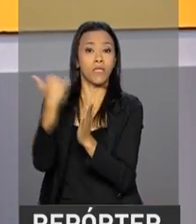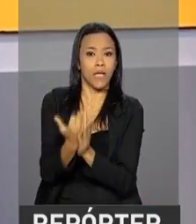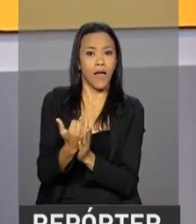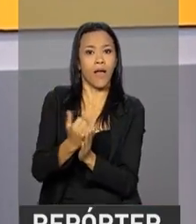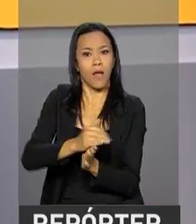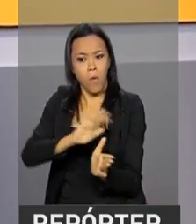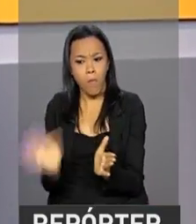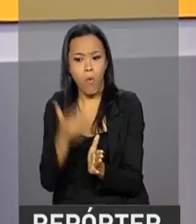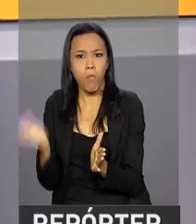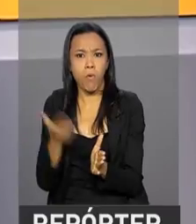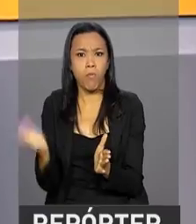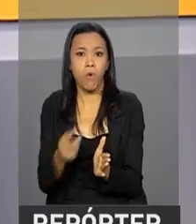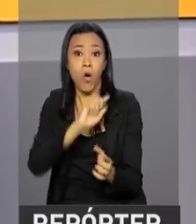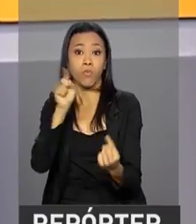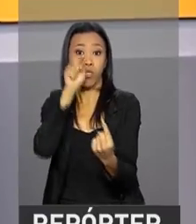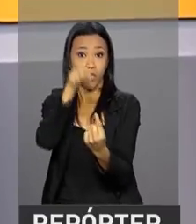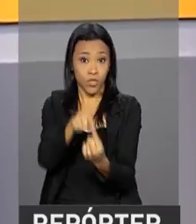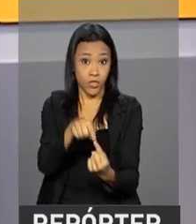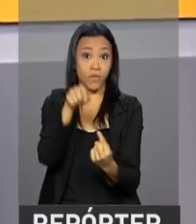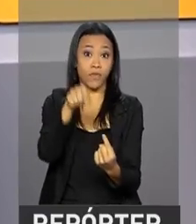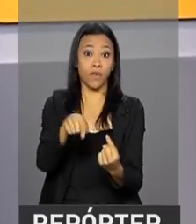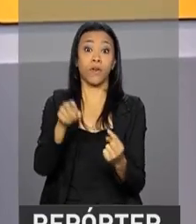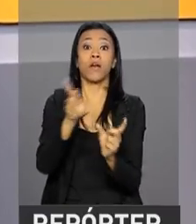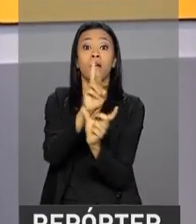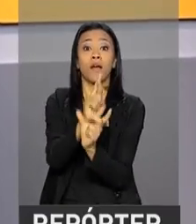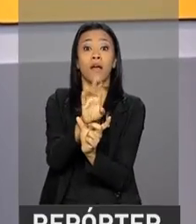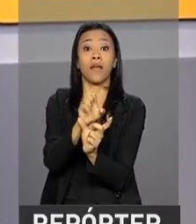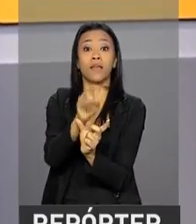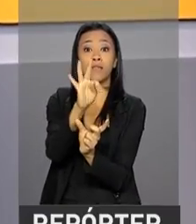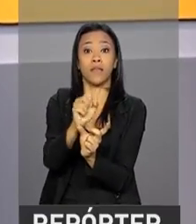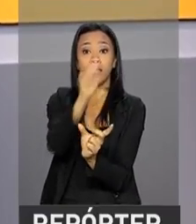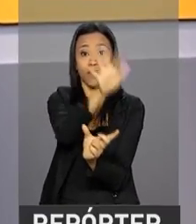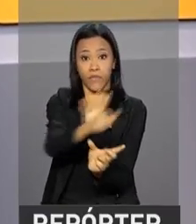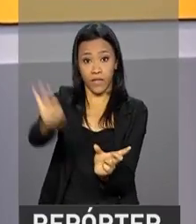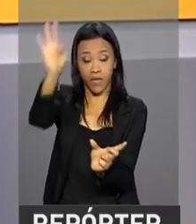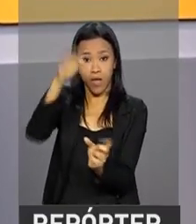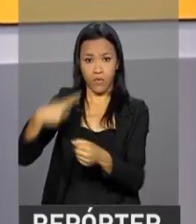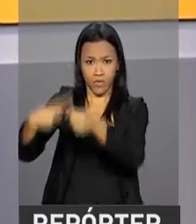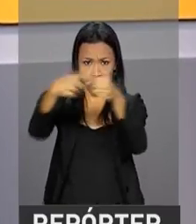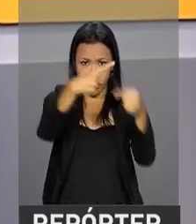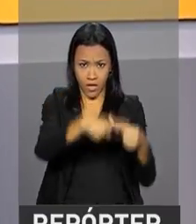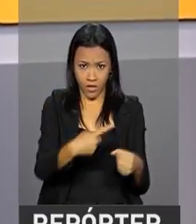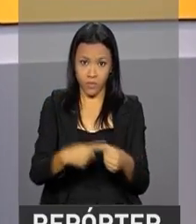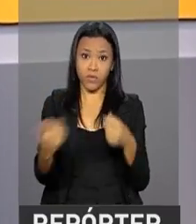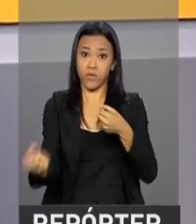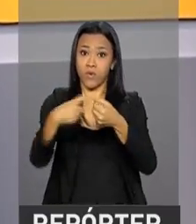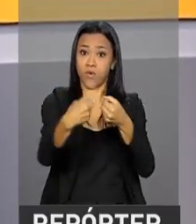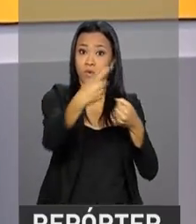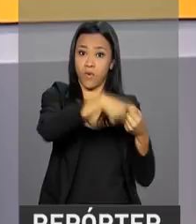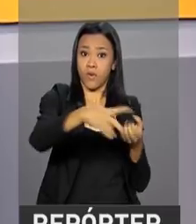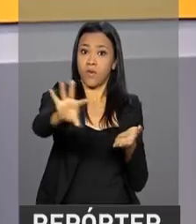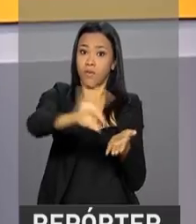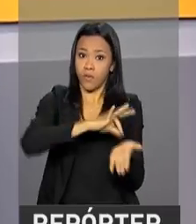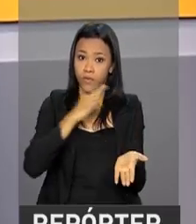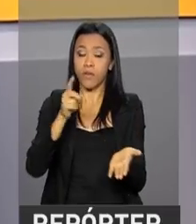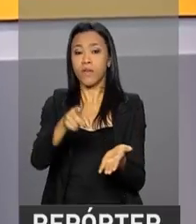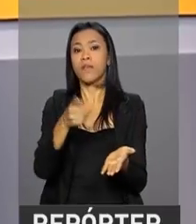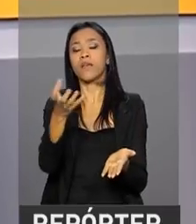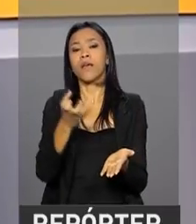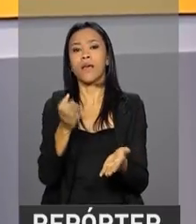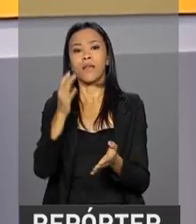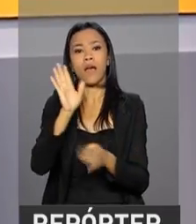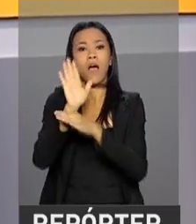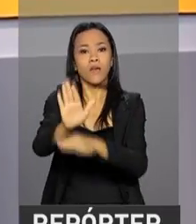produtividade. Com esses objetivos, a Receita Federal, estados e municípios assinaram convênios que pretendem facilitar a vida